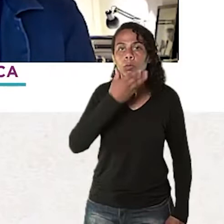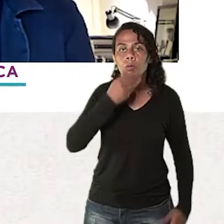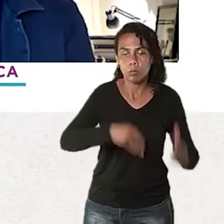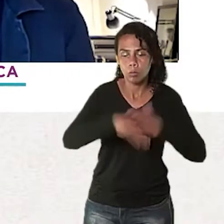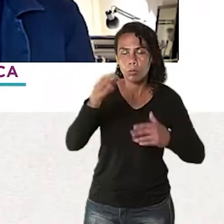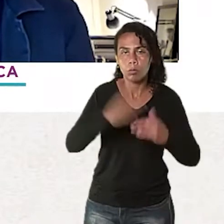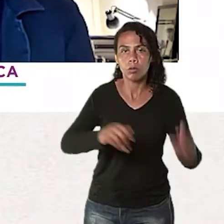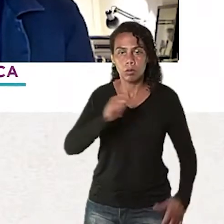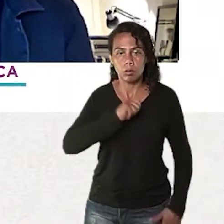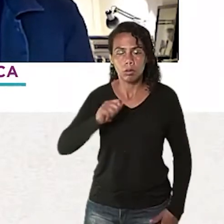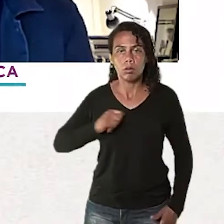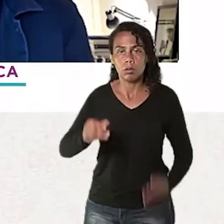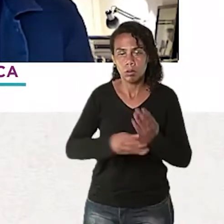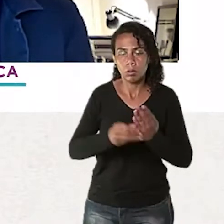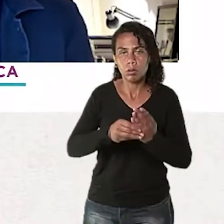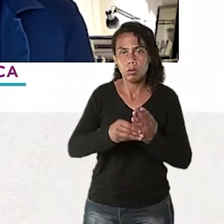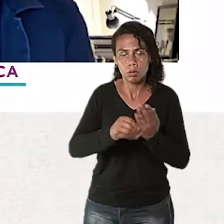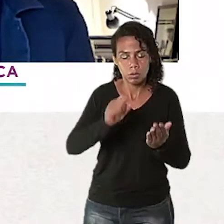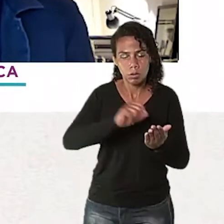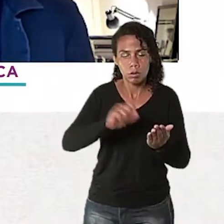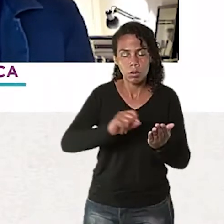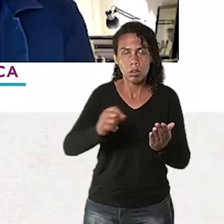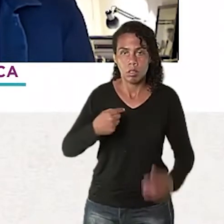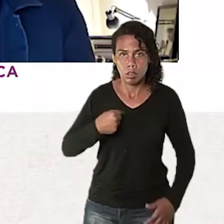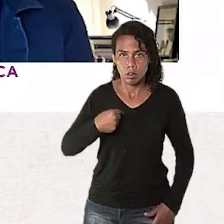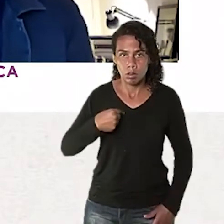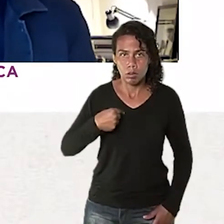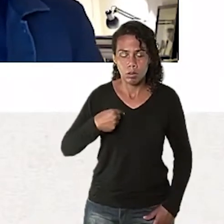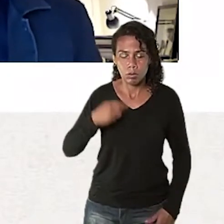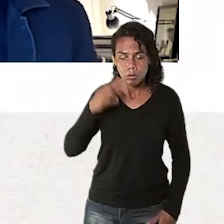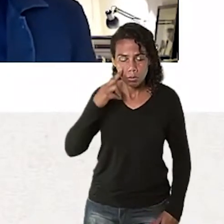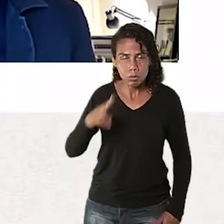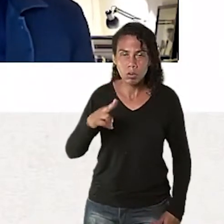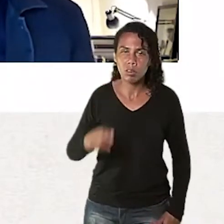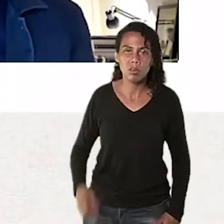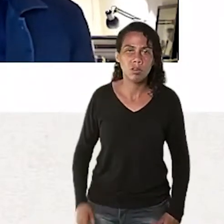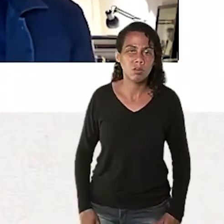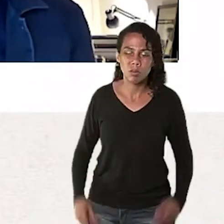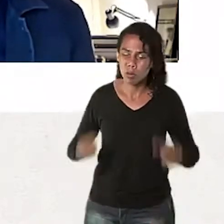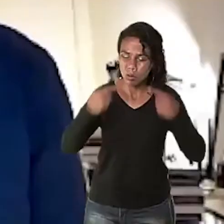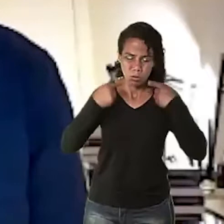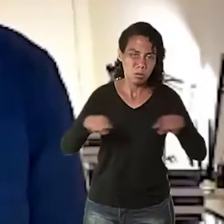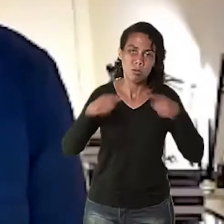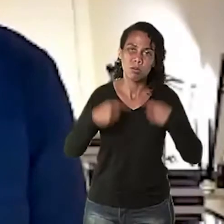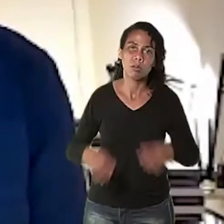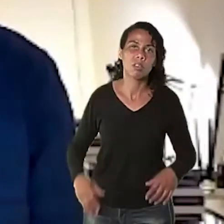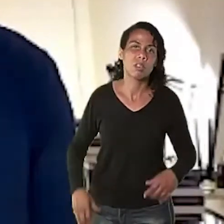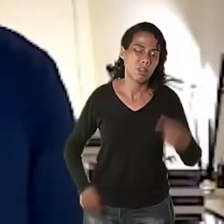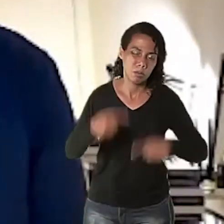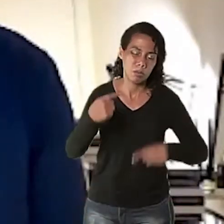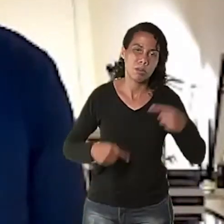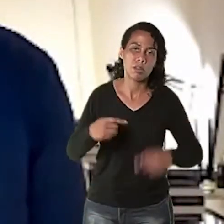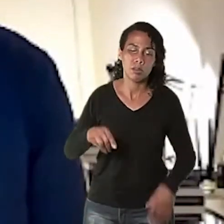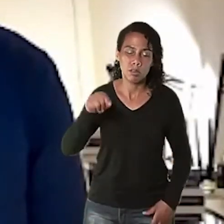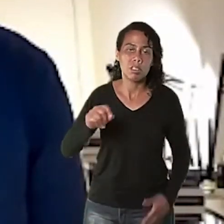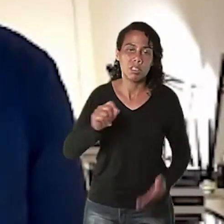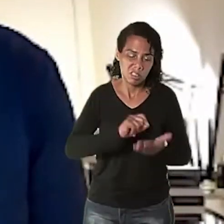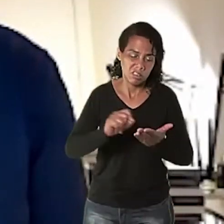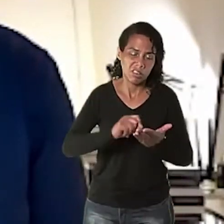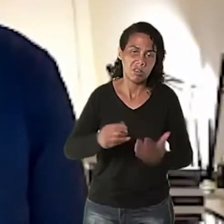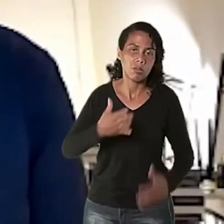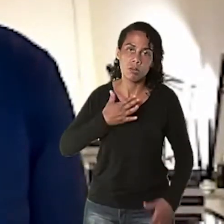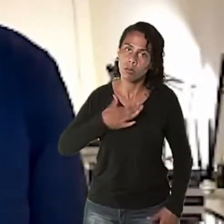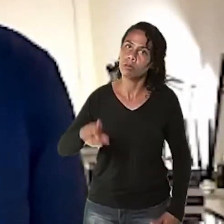poxa, afinal estamos todos no mesmo barco, né? Mas só que isso, eu espero que esse país volte ao normal em